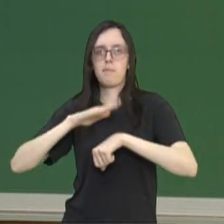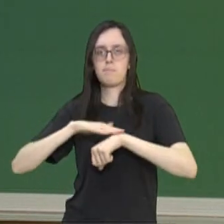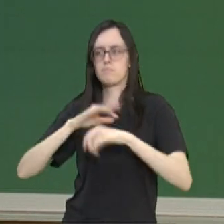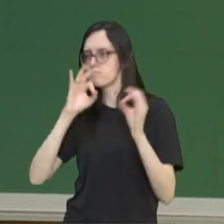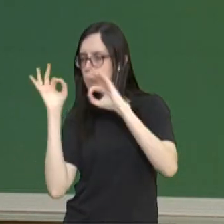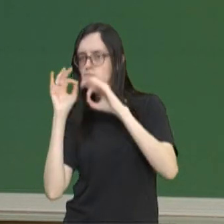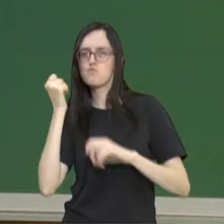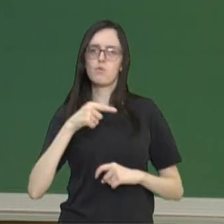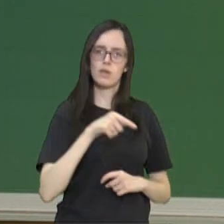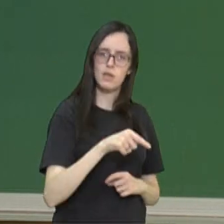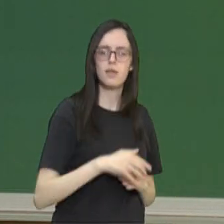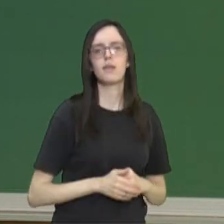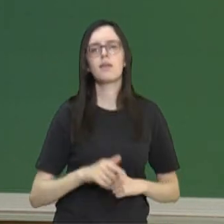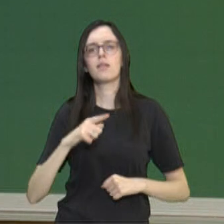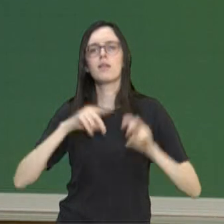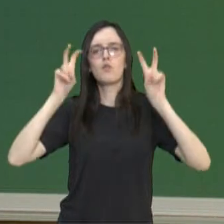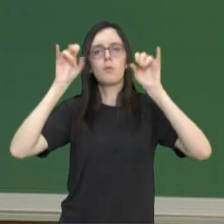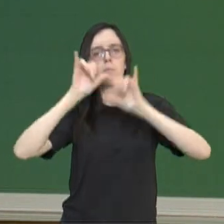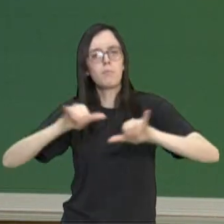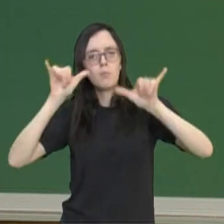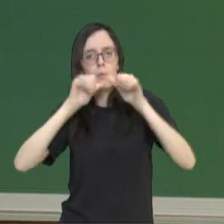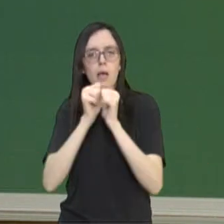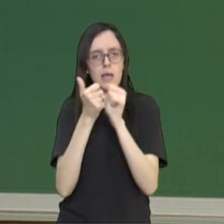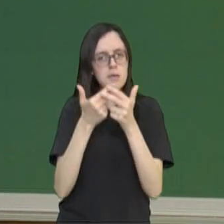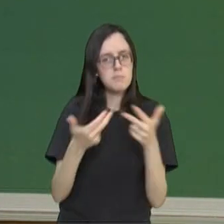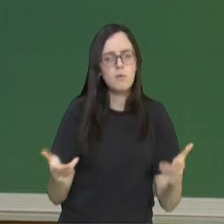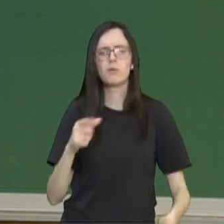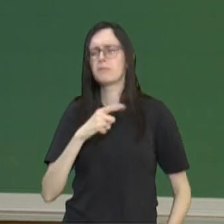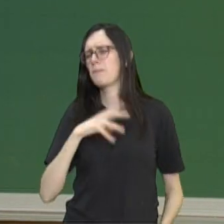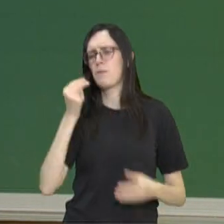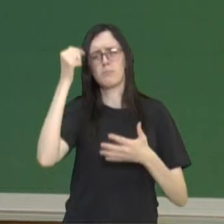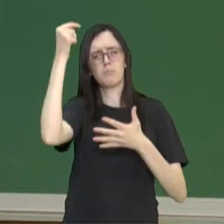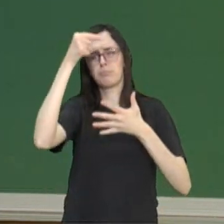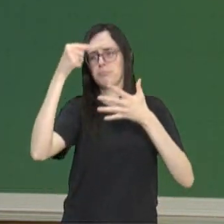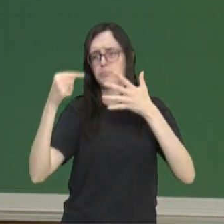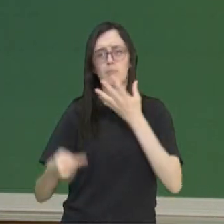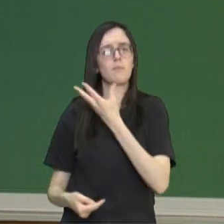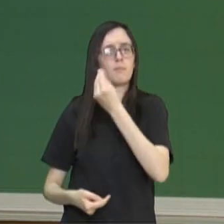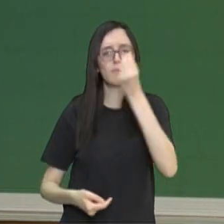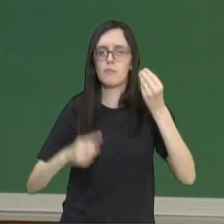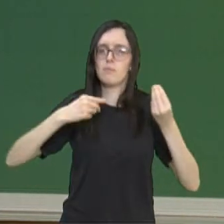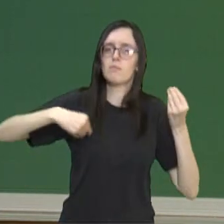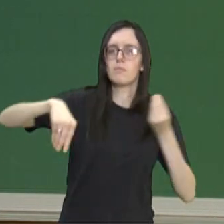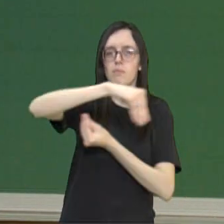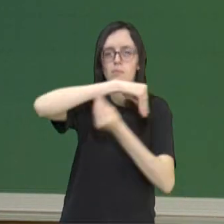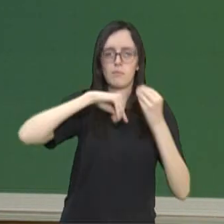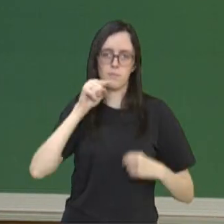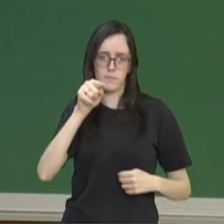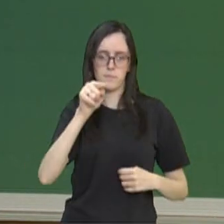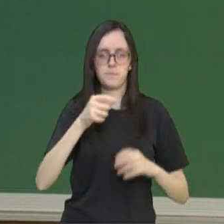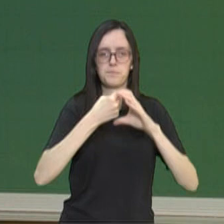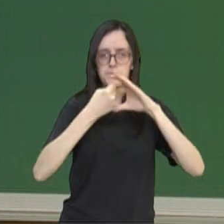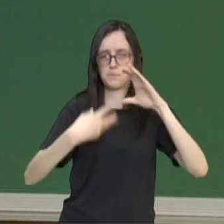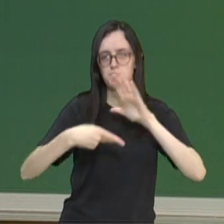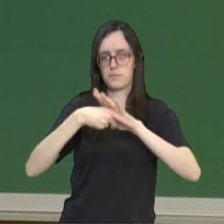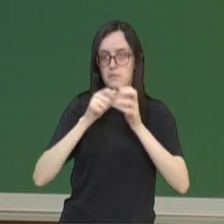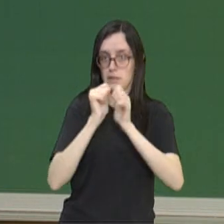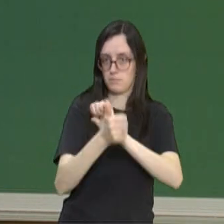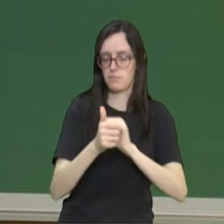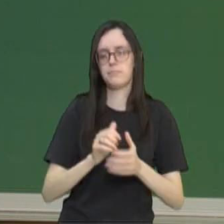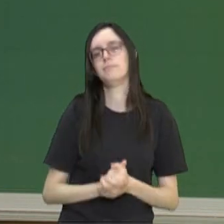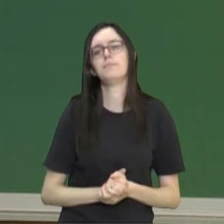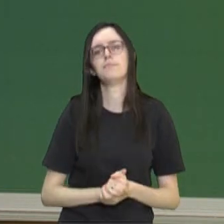né? Nós vamos ver também a questão do futebol masculino em detrimento ao espaço que ocupa na mídia o futebol